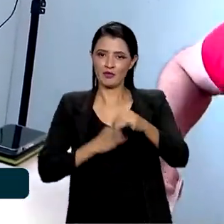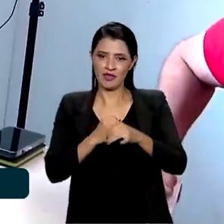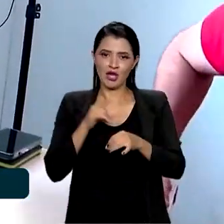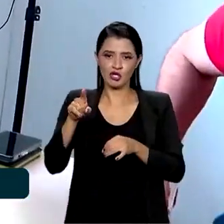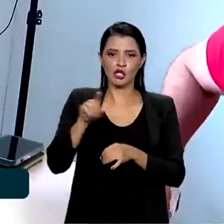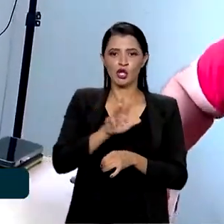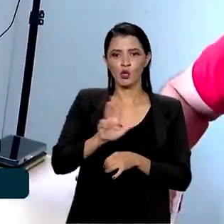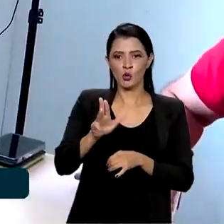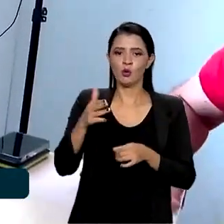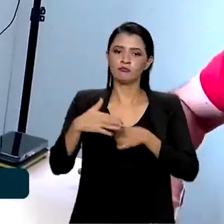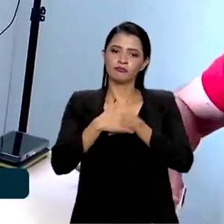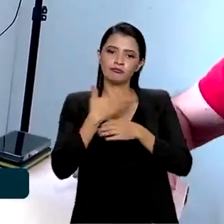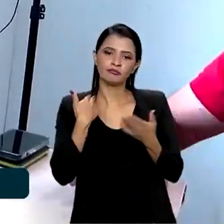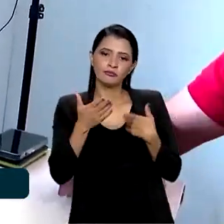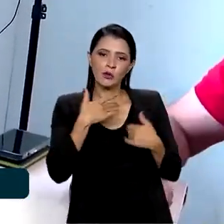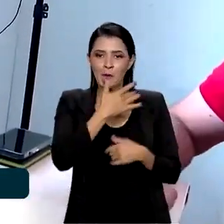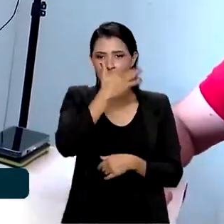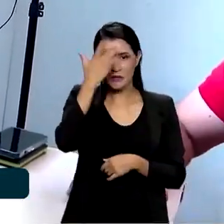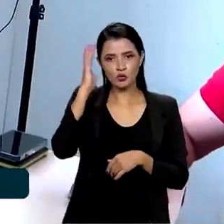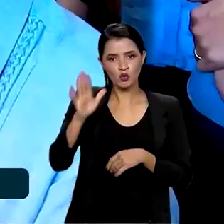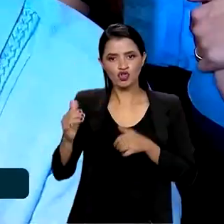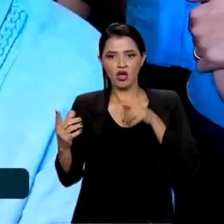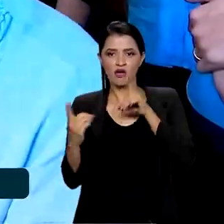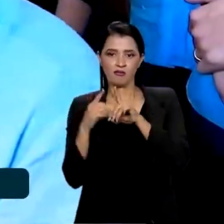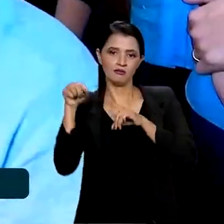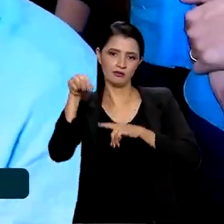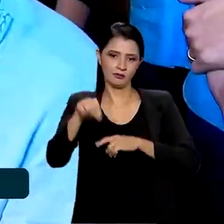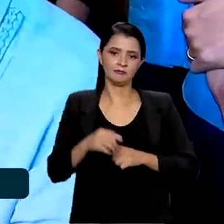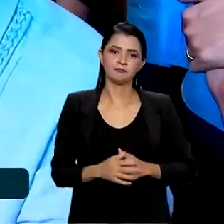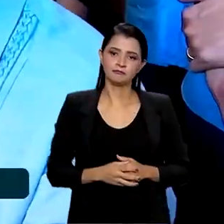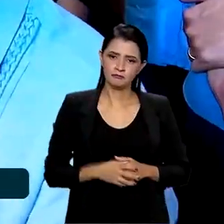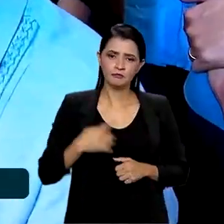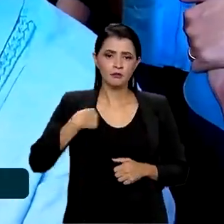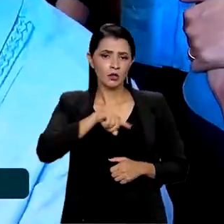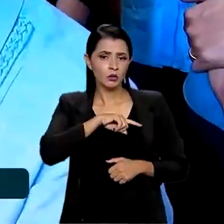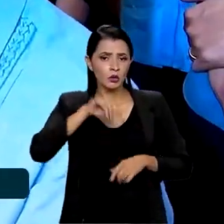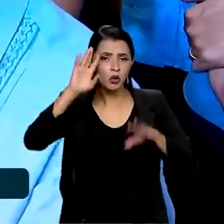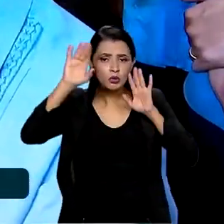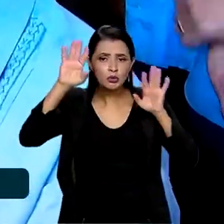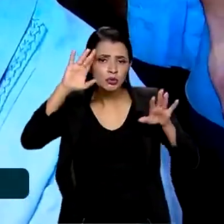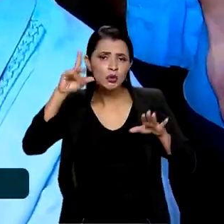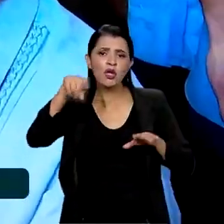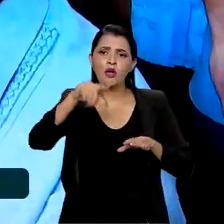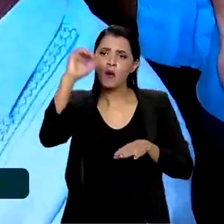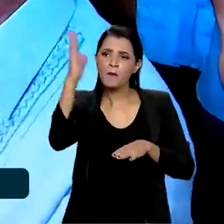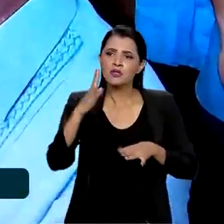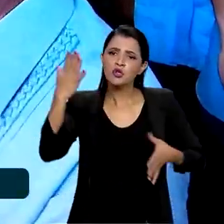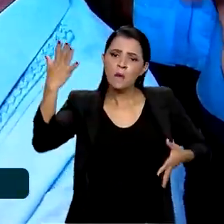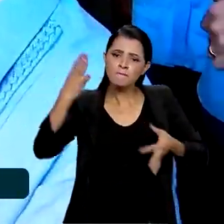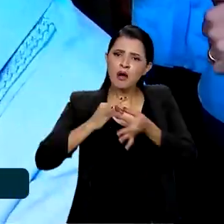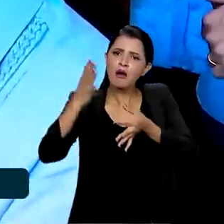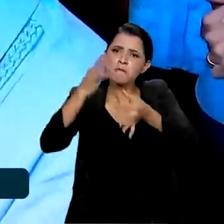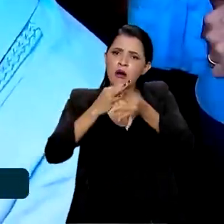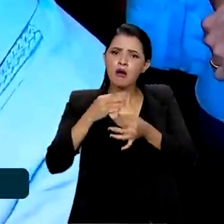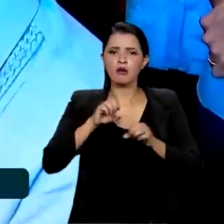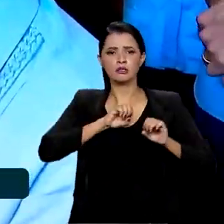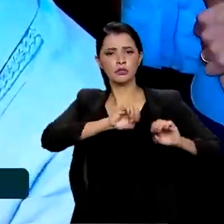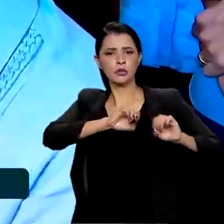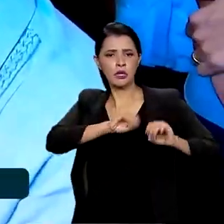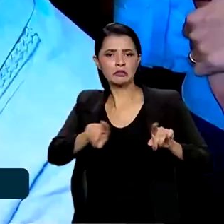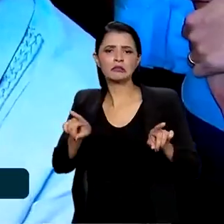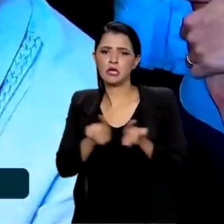videoconferência com pessoas que já foram atendidas lá. O nosso sonho é conectar o Brasil inteiro, tanto na educação quanto na